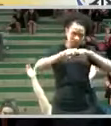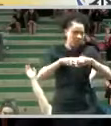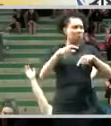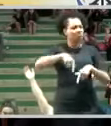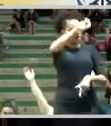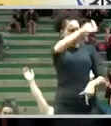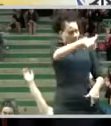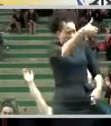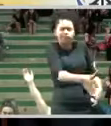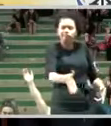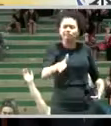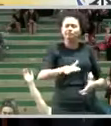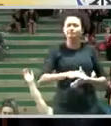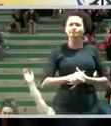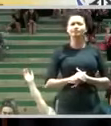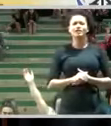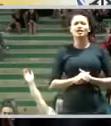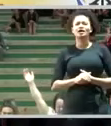Ninguém.